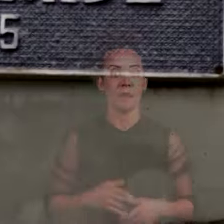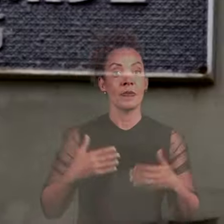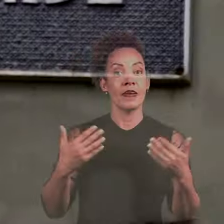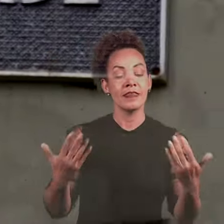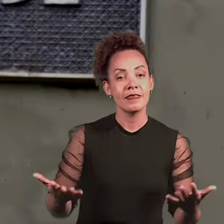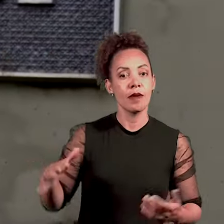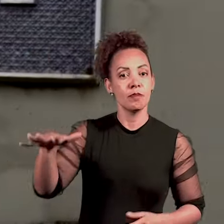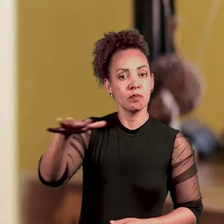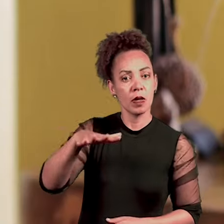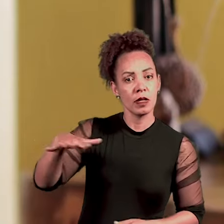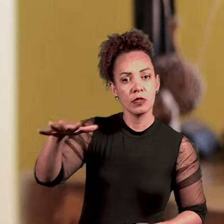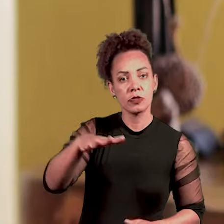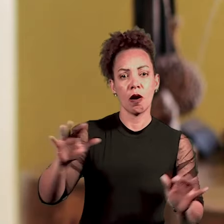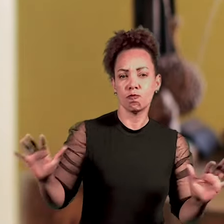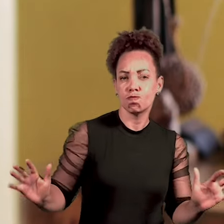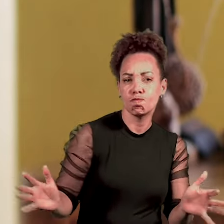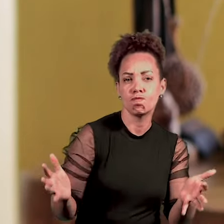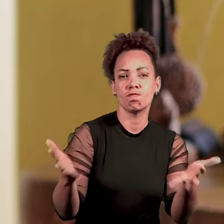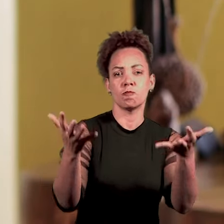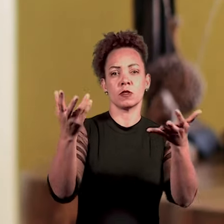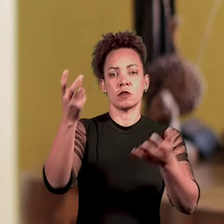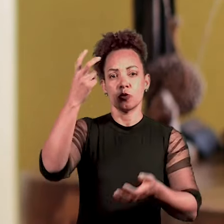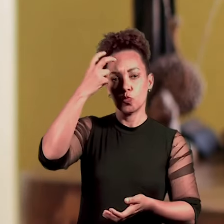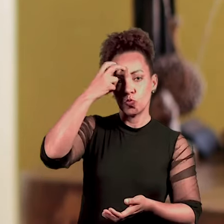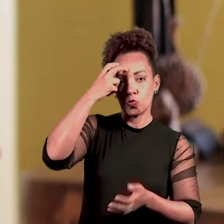naquela época era uma região rica,